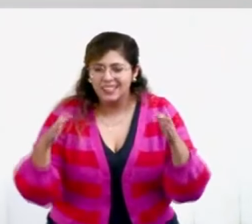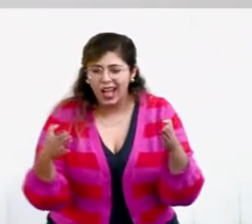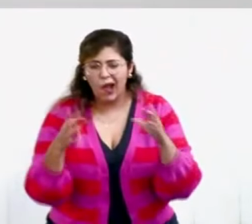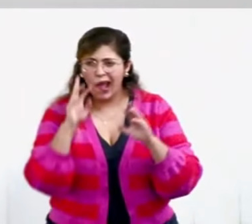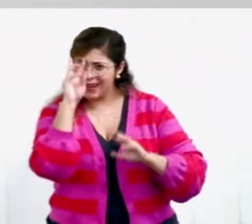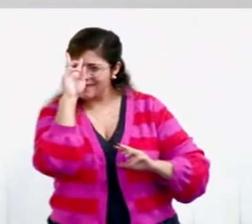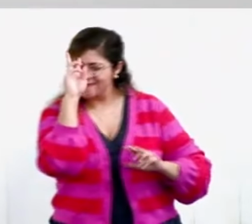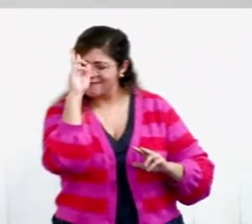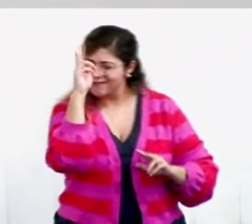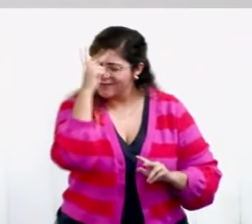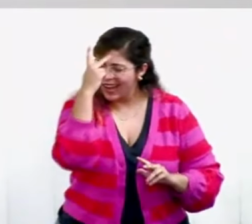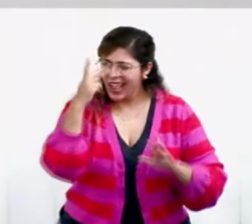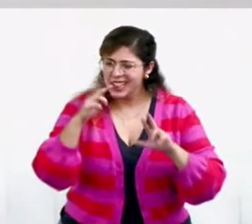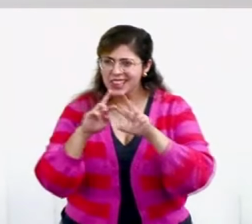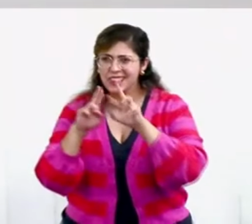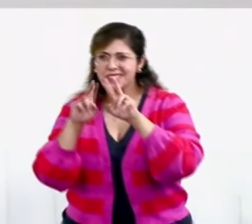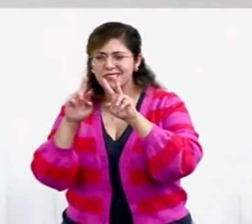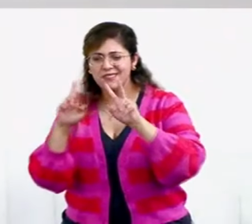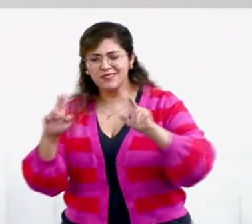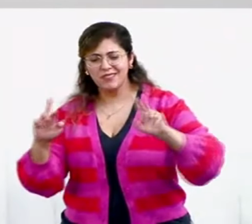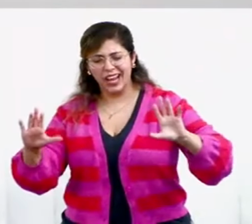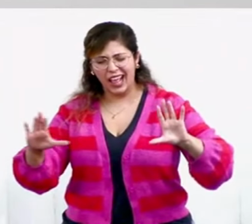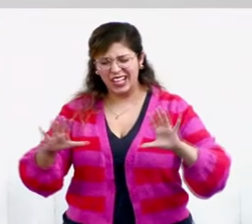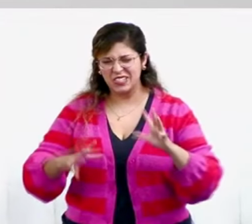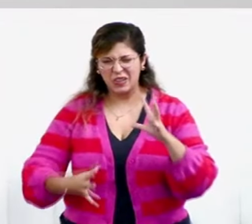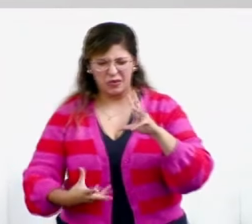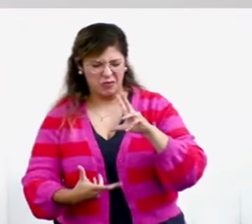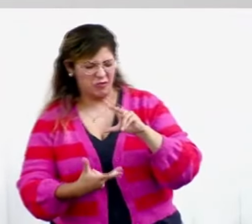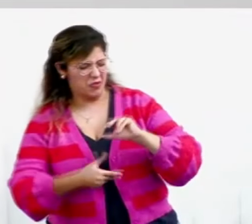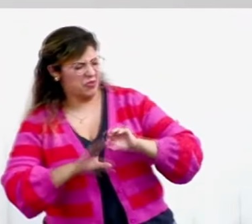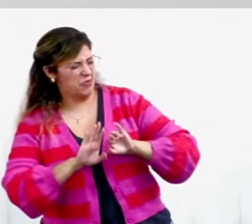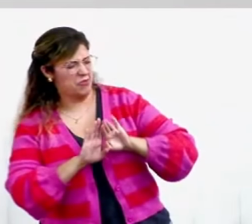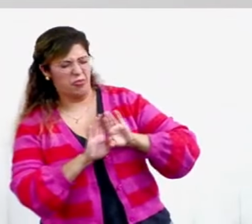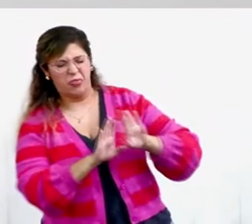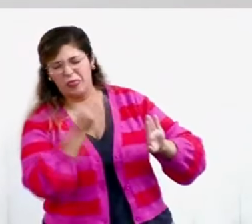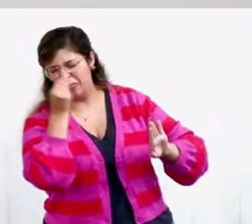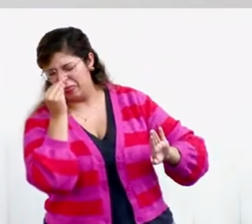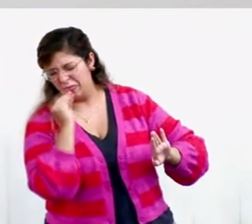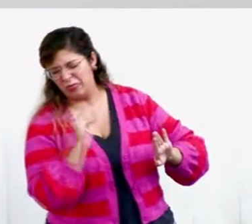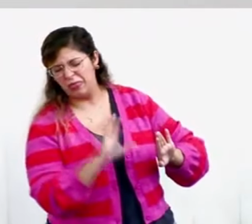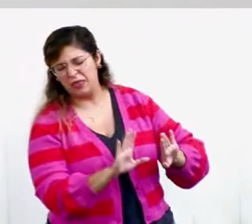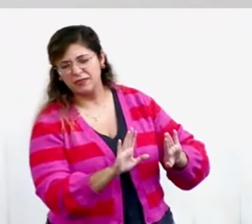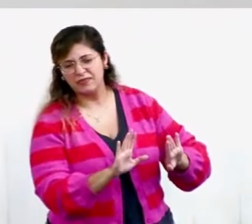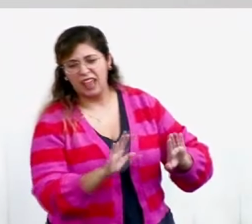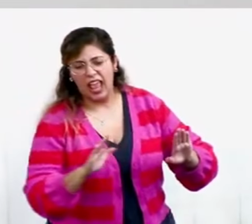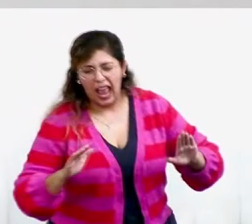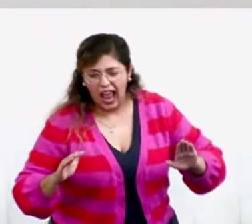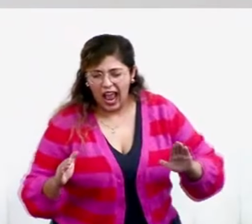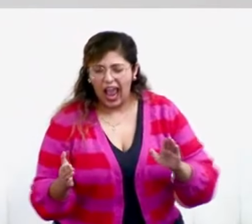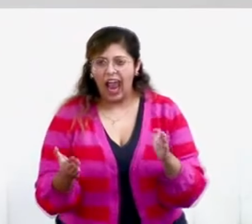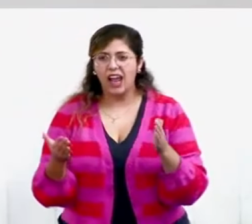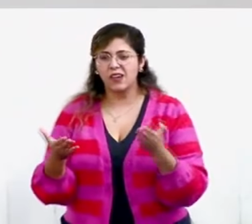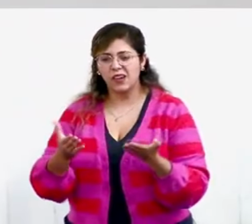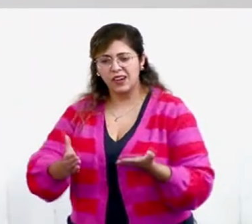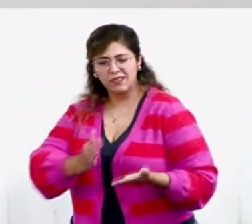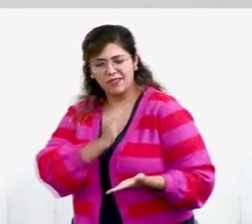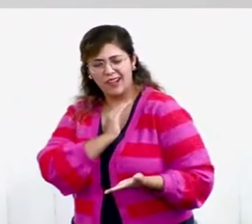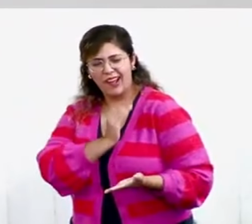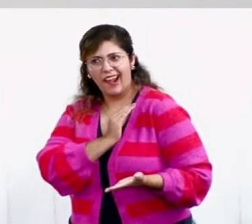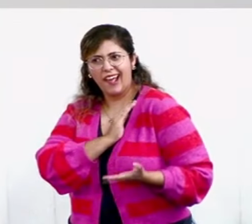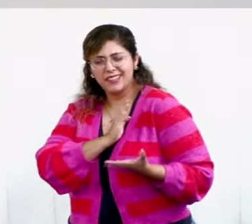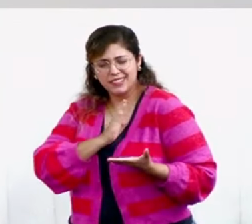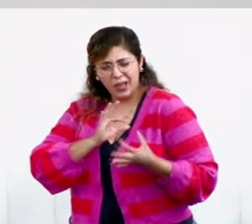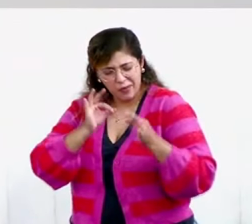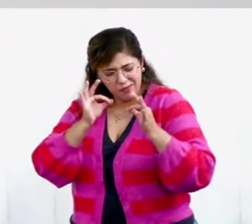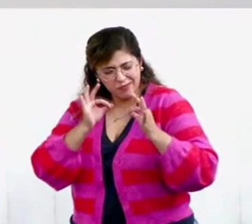um rompimento total com o mundo. Não tem mais como viver nas práticas do pecado, porque